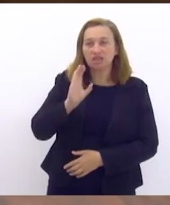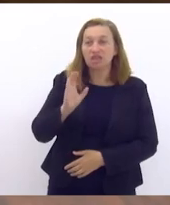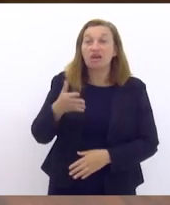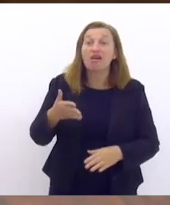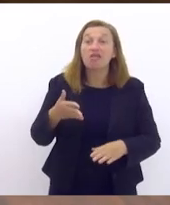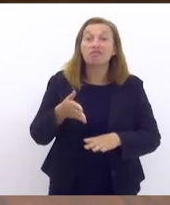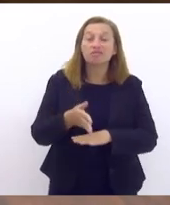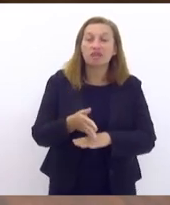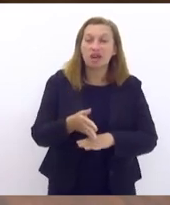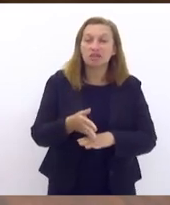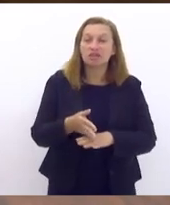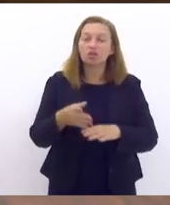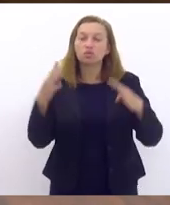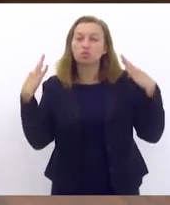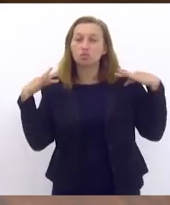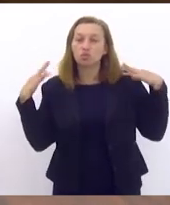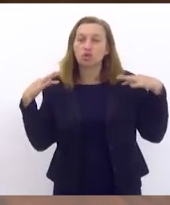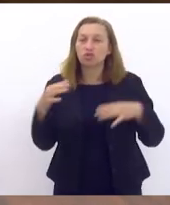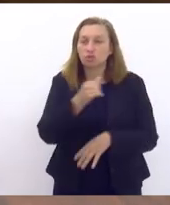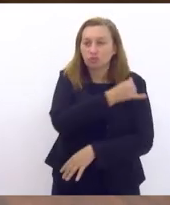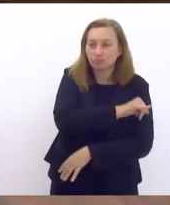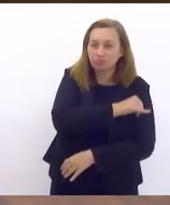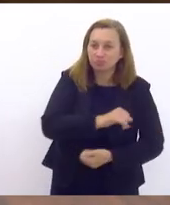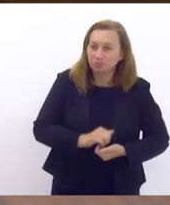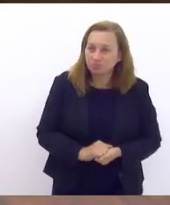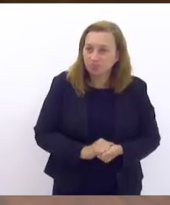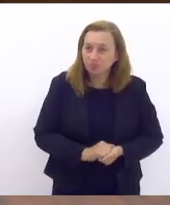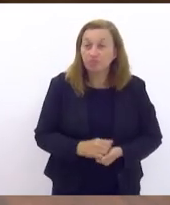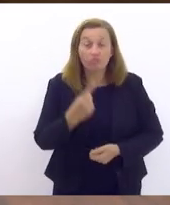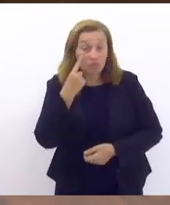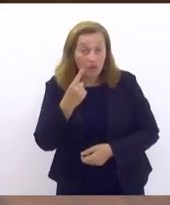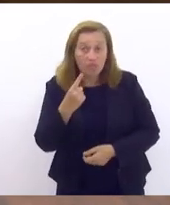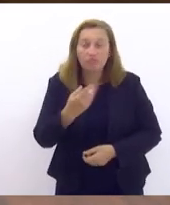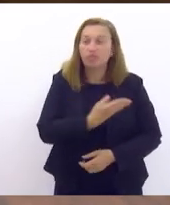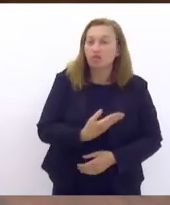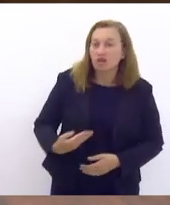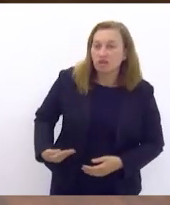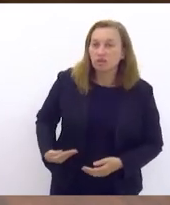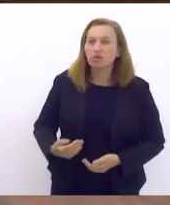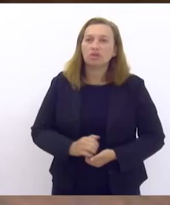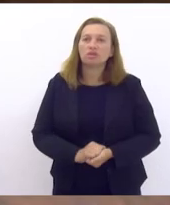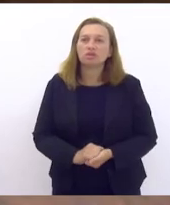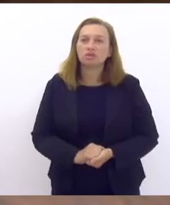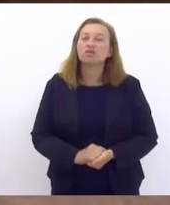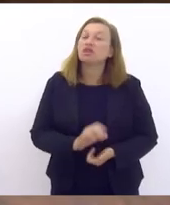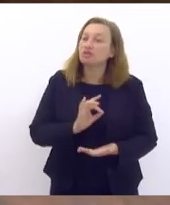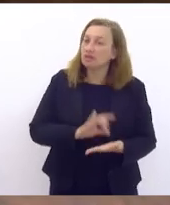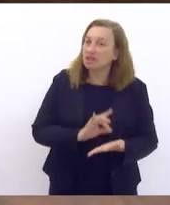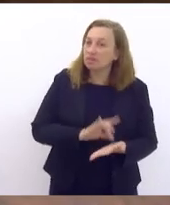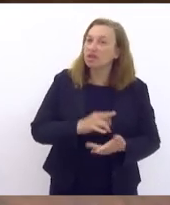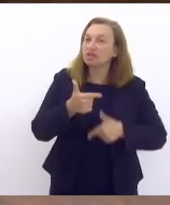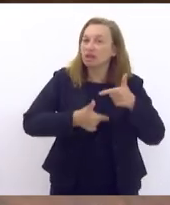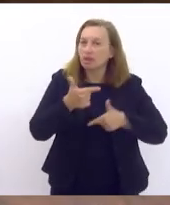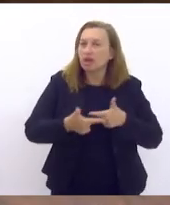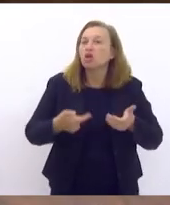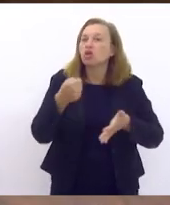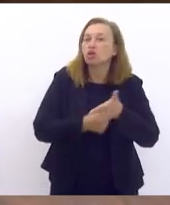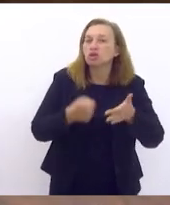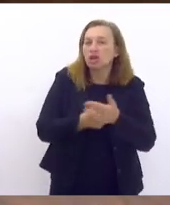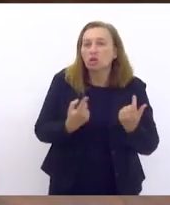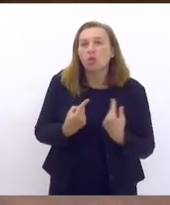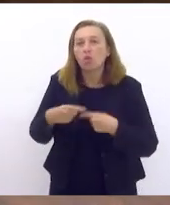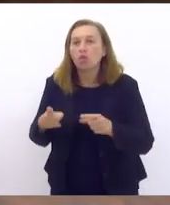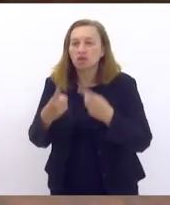entrada do turismo do Rio de Janeiro. Temos visto do governador realmente trabalhando e lutando contra a